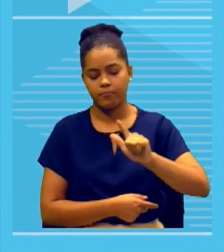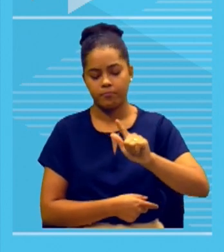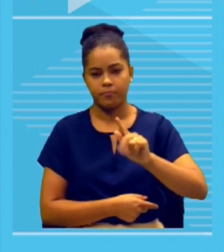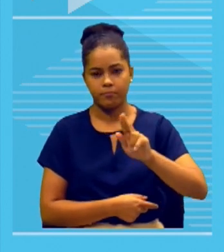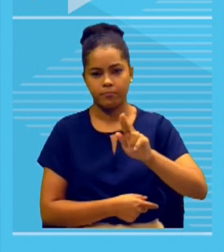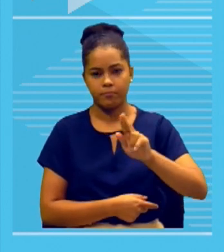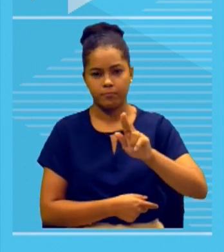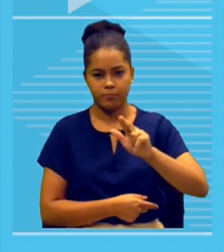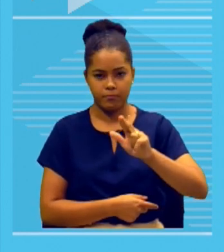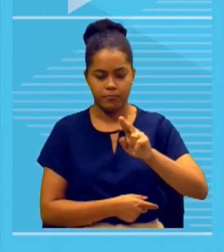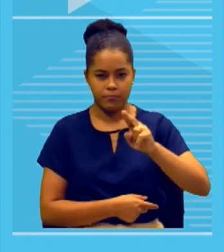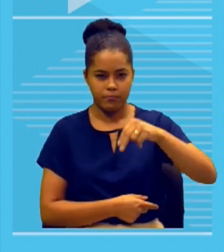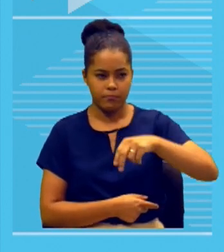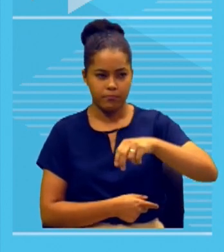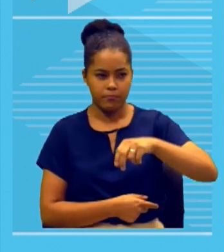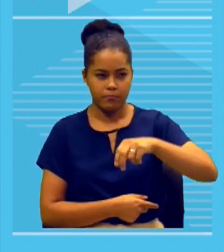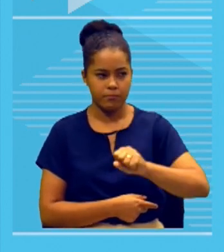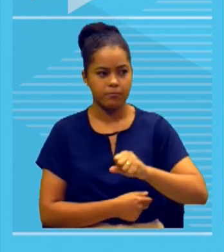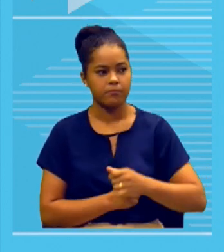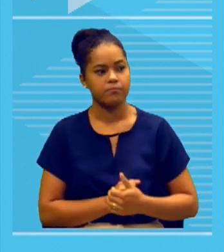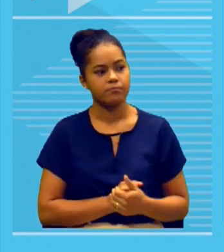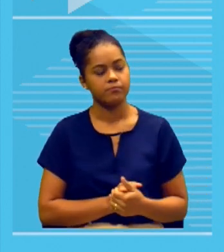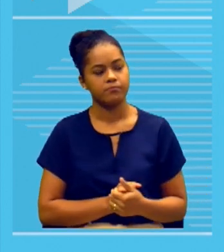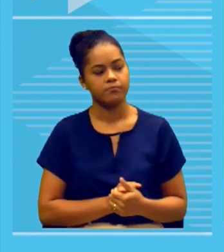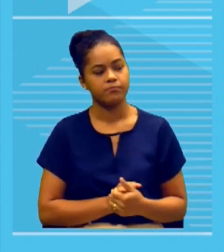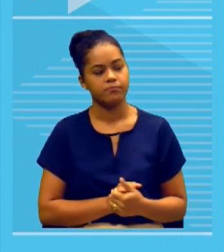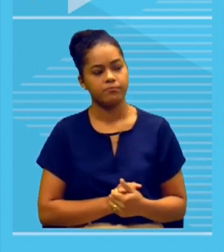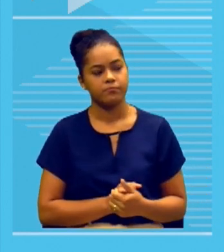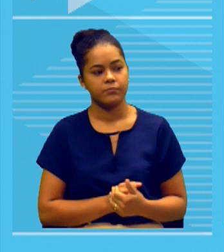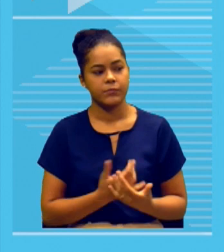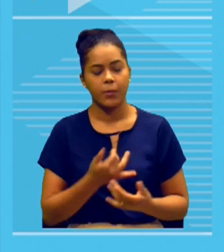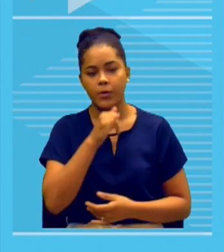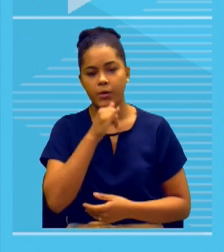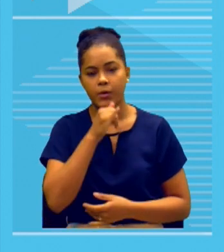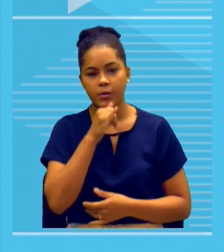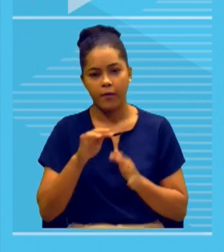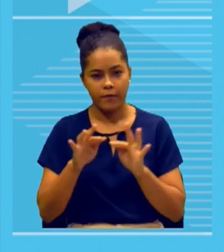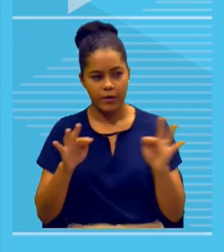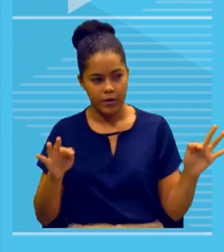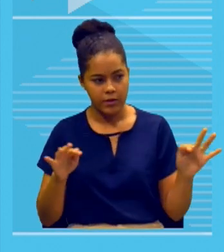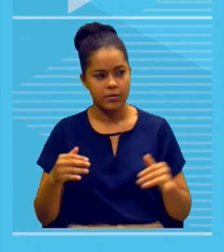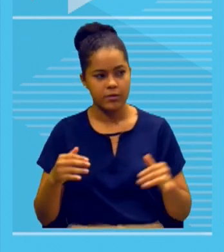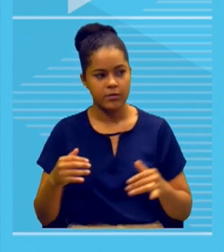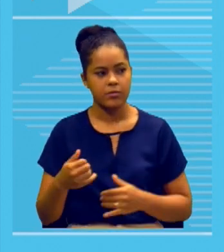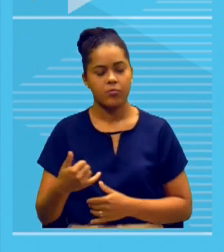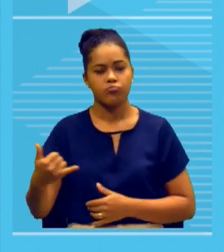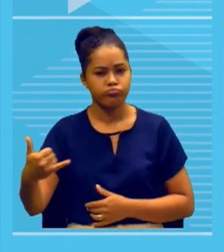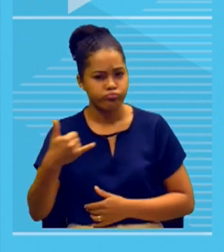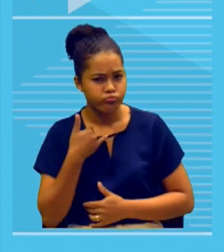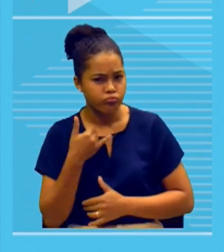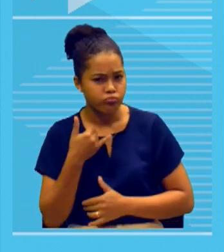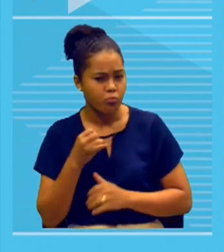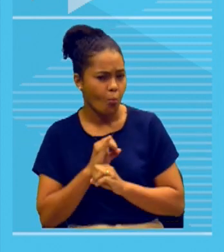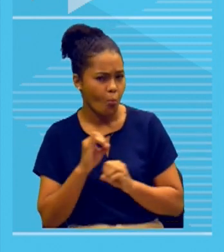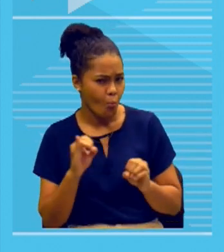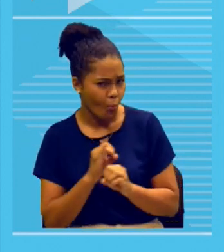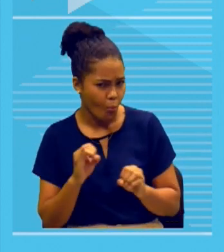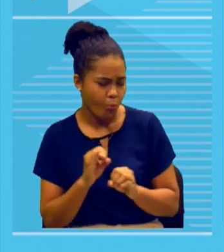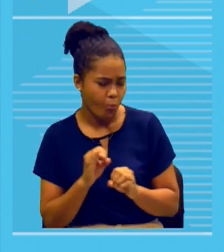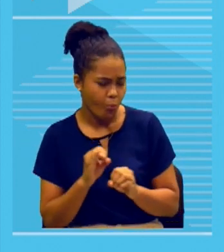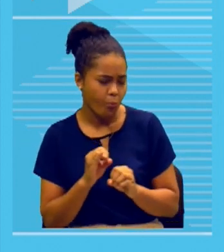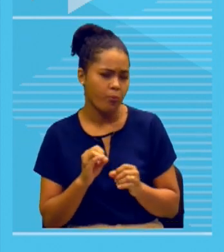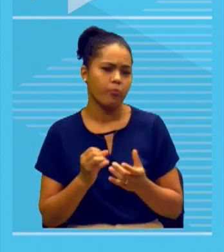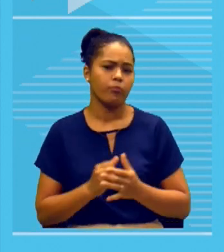isso faz com que o pronome oblíquo vem antes ninguém me telefonou algumas pessoas se referiram a ti